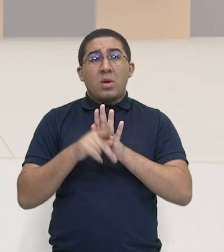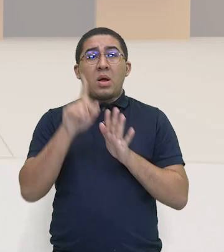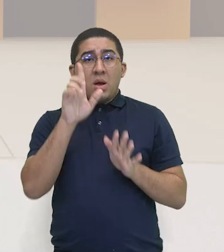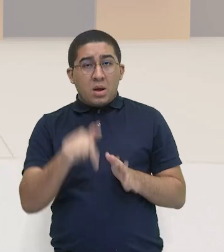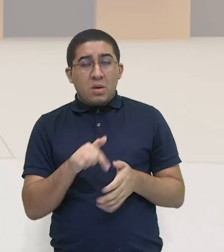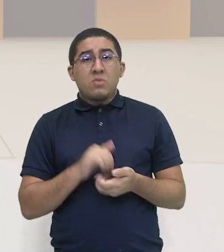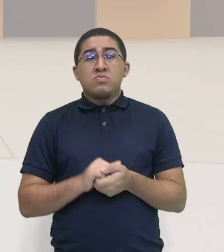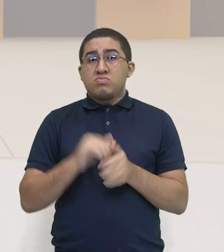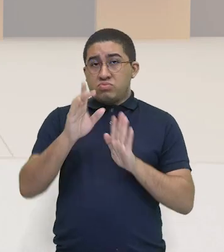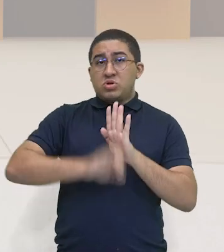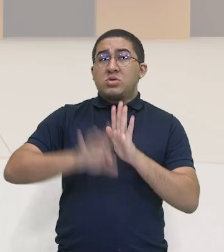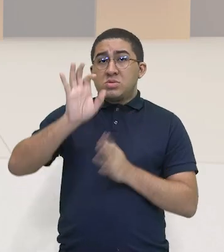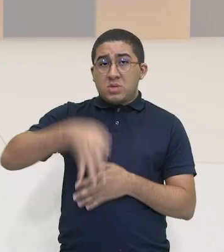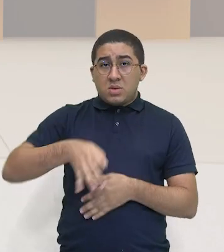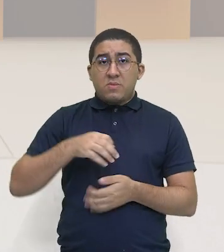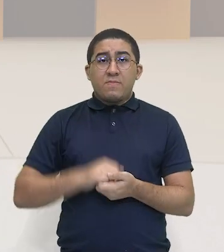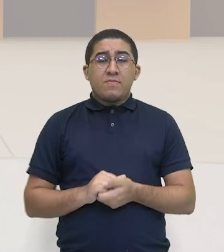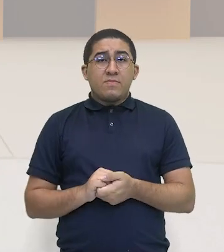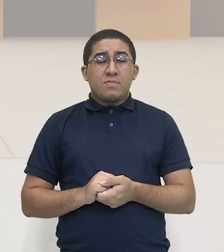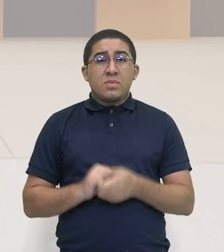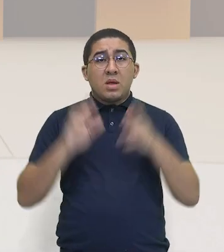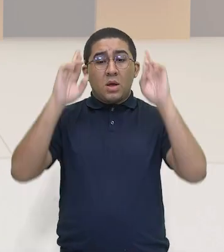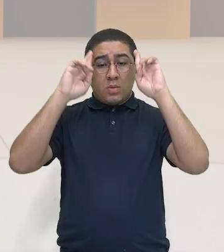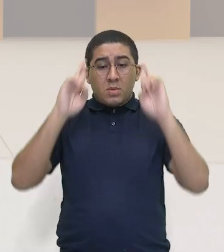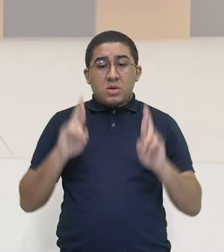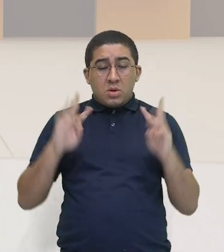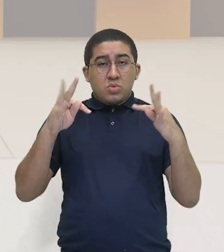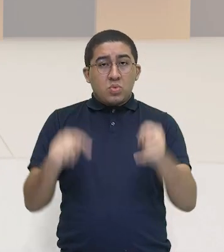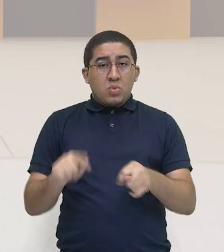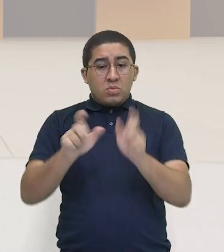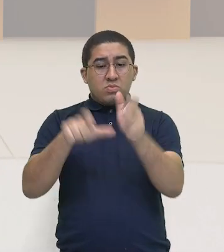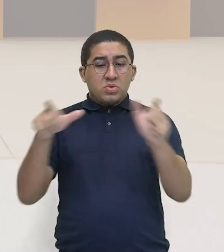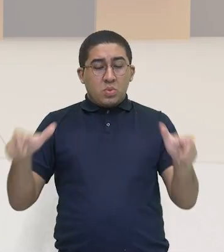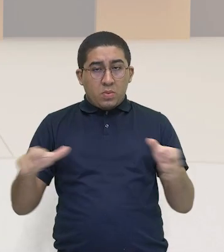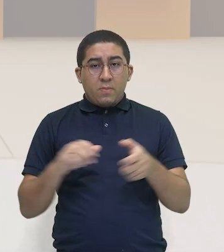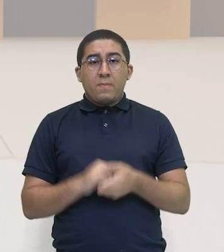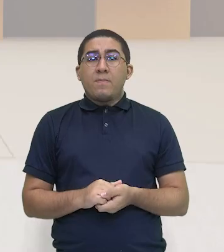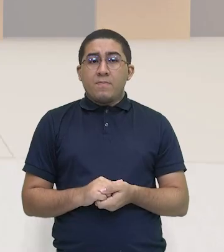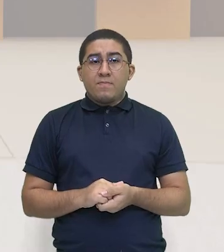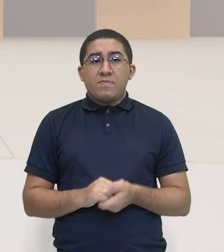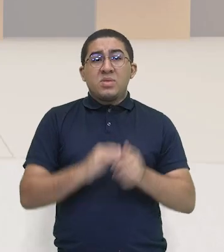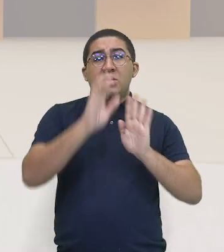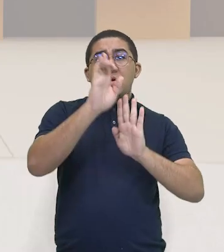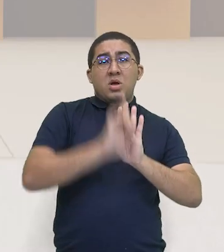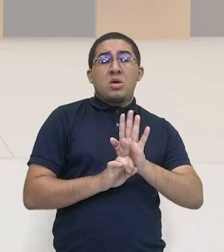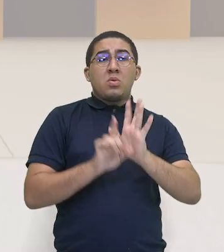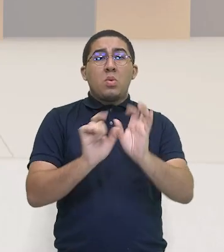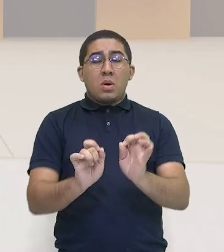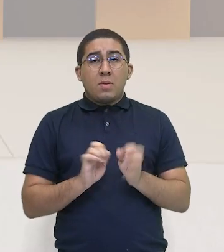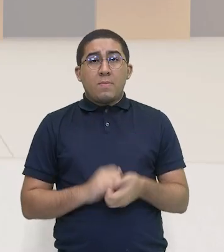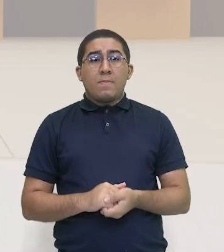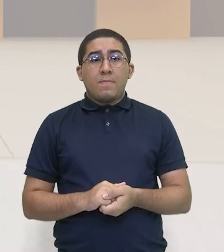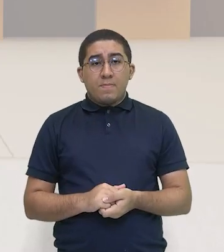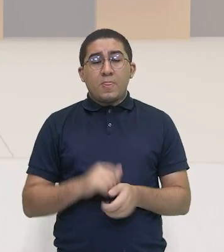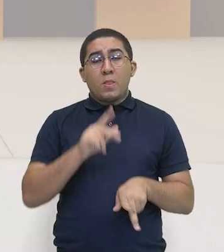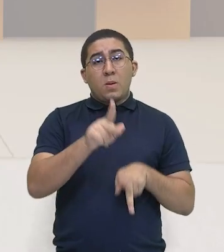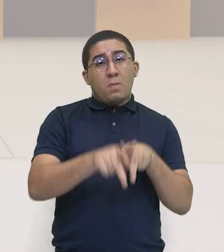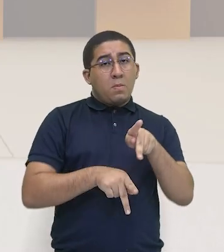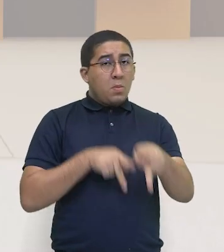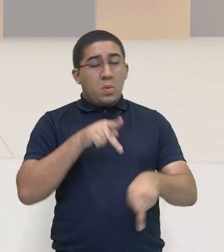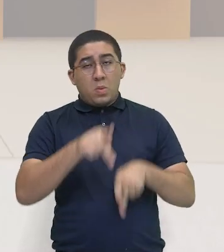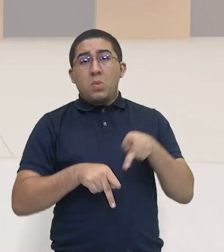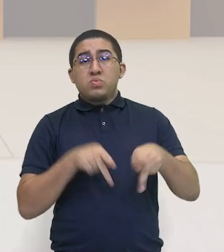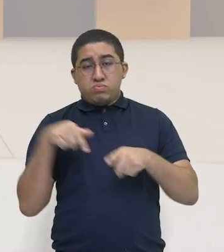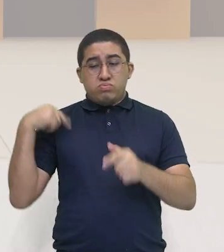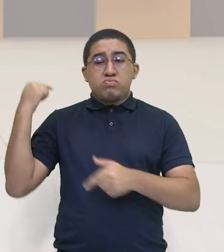um direito, né? Respeitar todos os seus bens, não é isso? Então, direitos originários sobre essas terras,